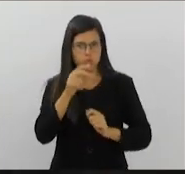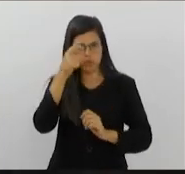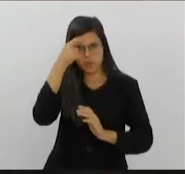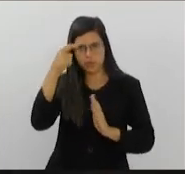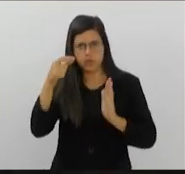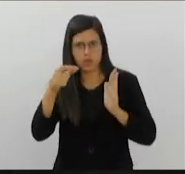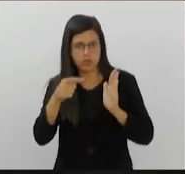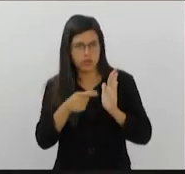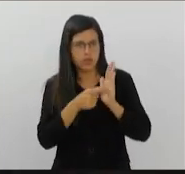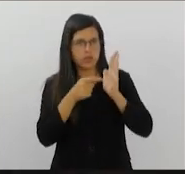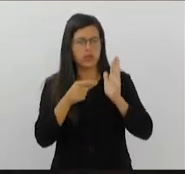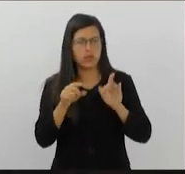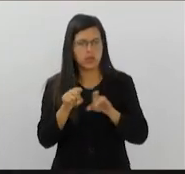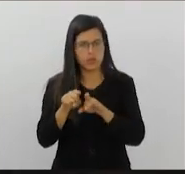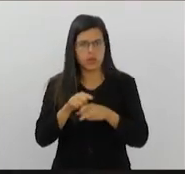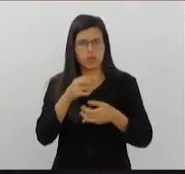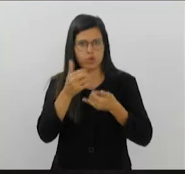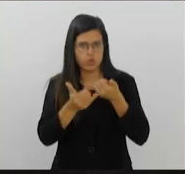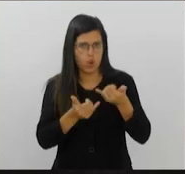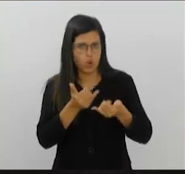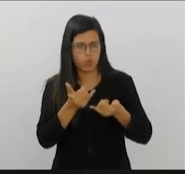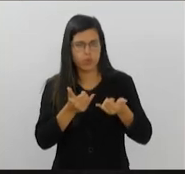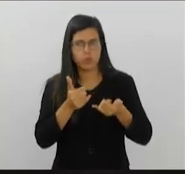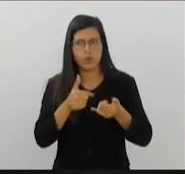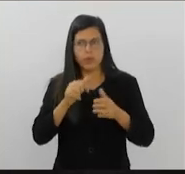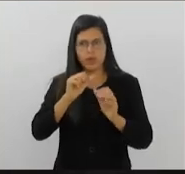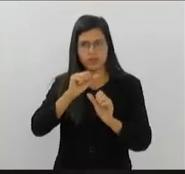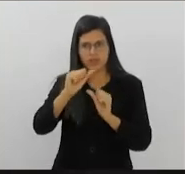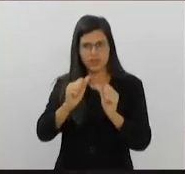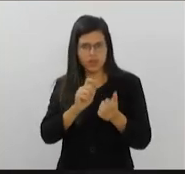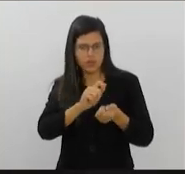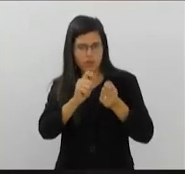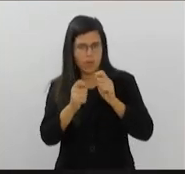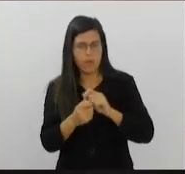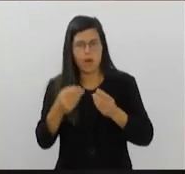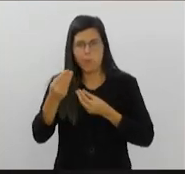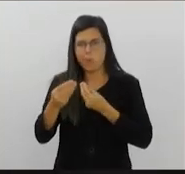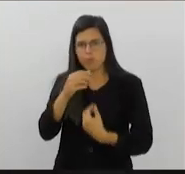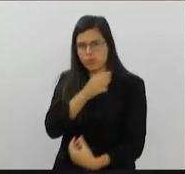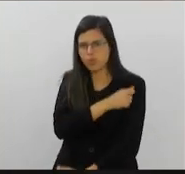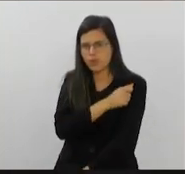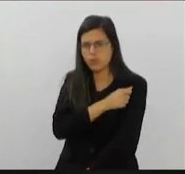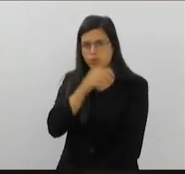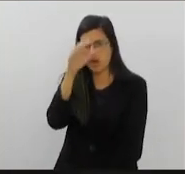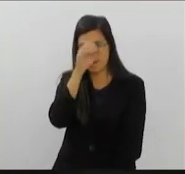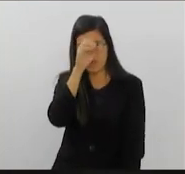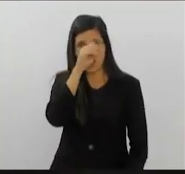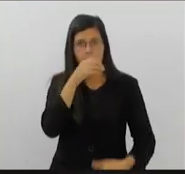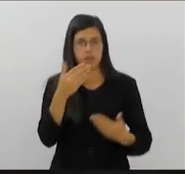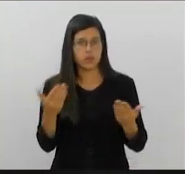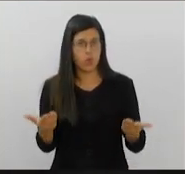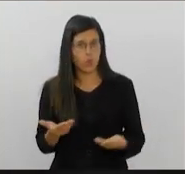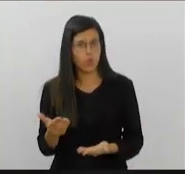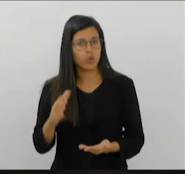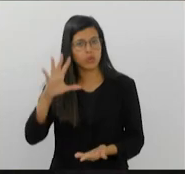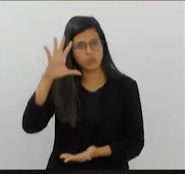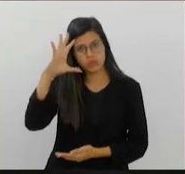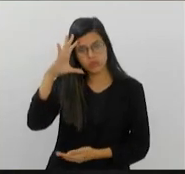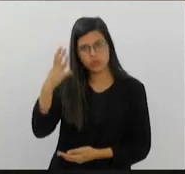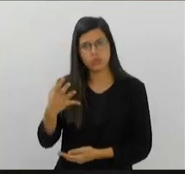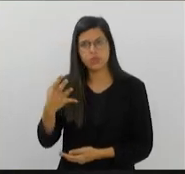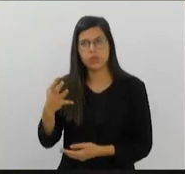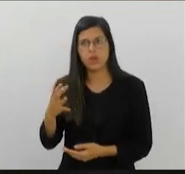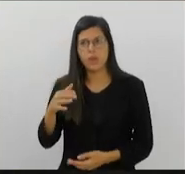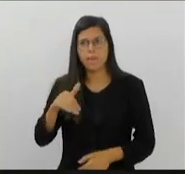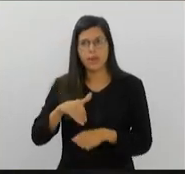artificial e gamificação para transformar a maneira como os nossos estudantes aprendem. Hoje é uma solução que atende mais de